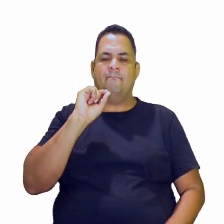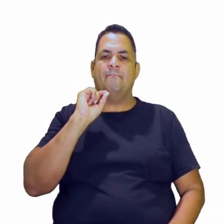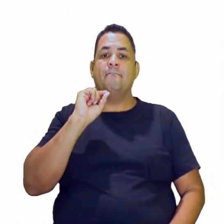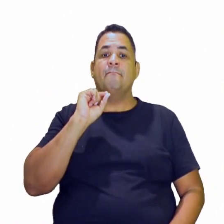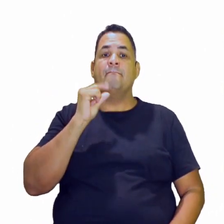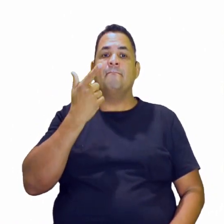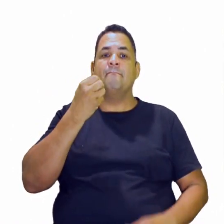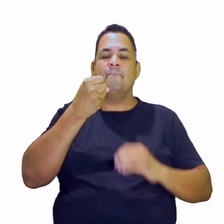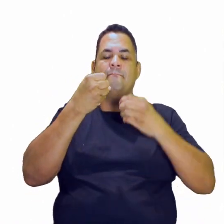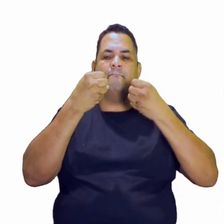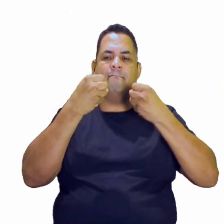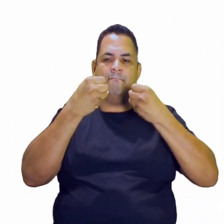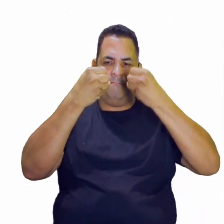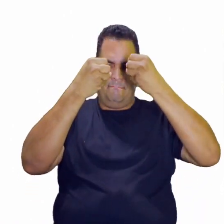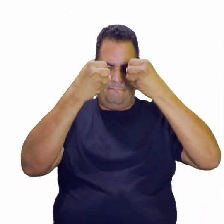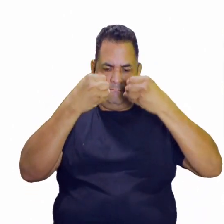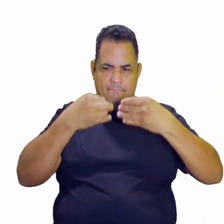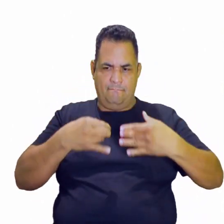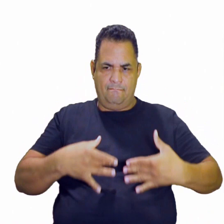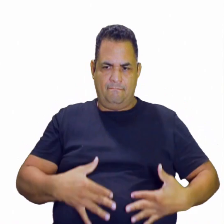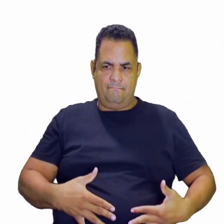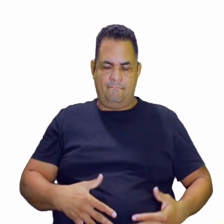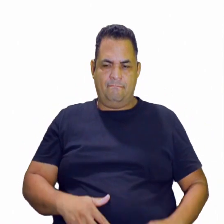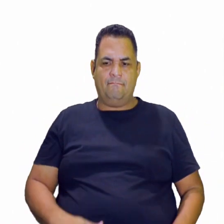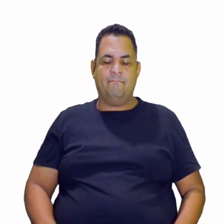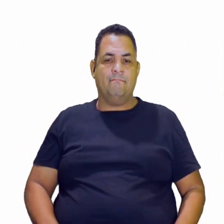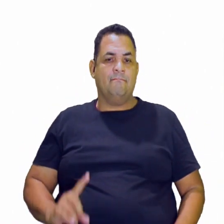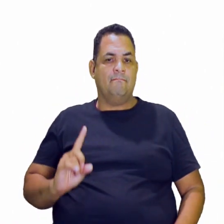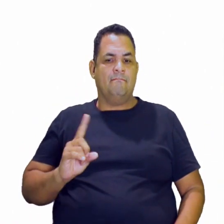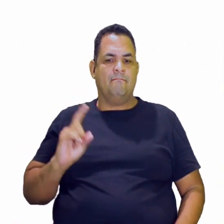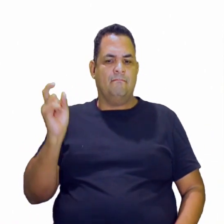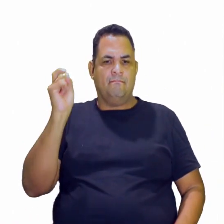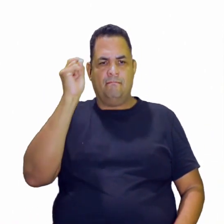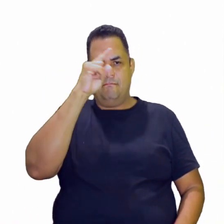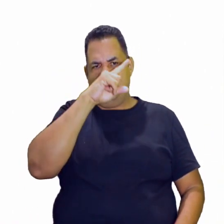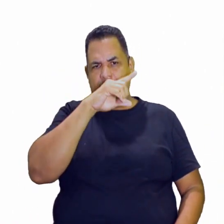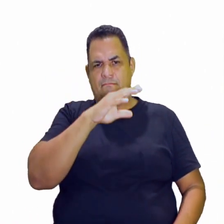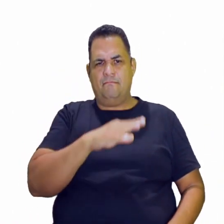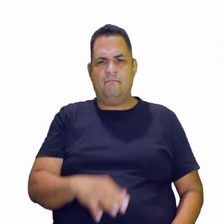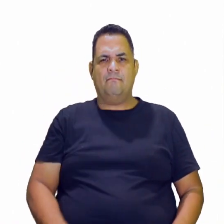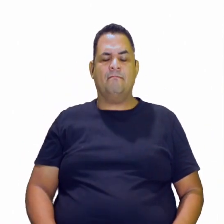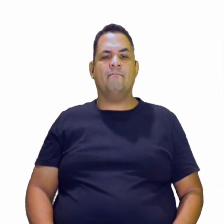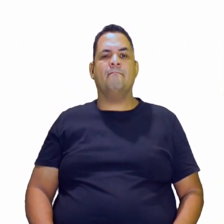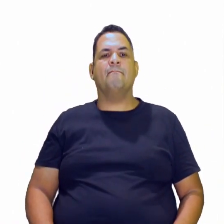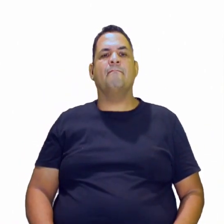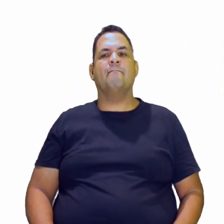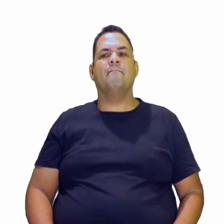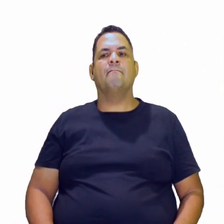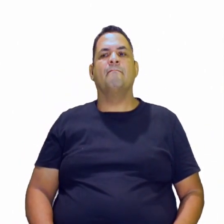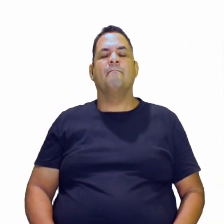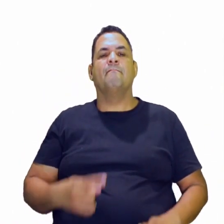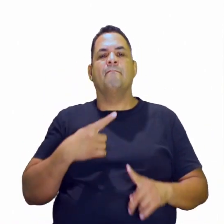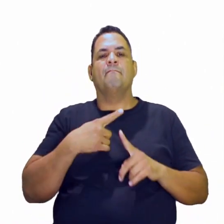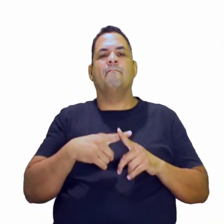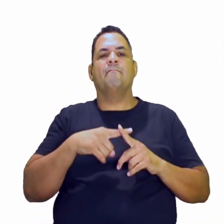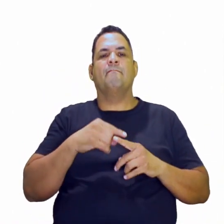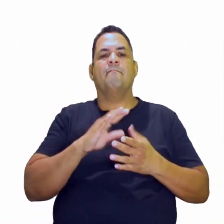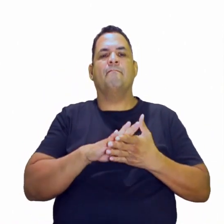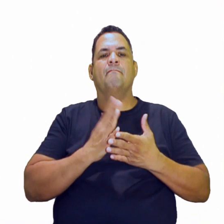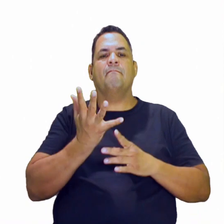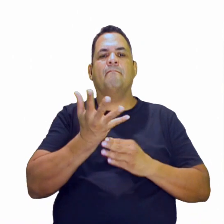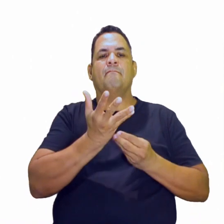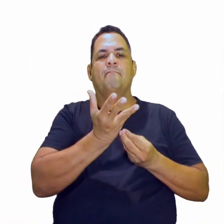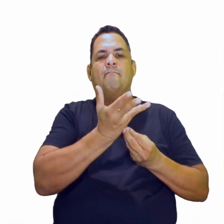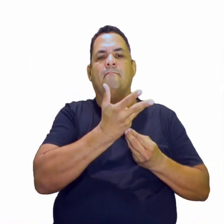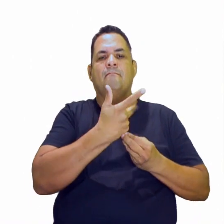foi discutido durante a aula, então não está difícil falar sobre a arte urbana. Por quê? Porque a arte